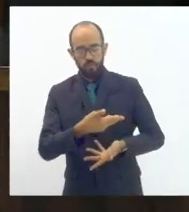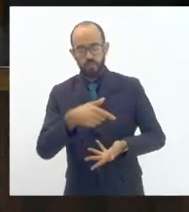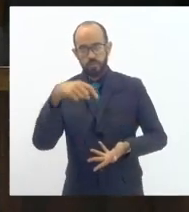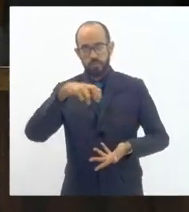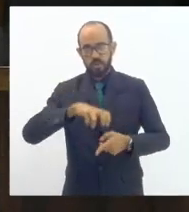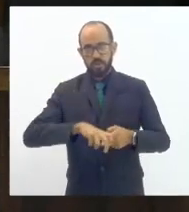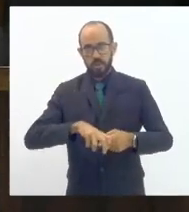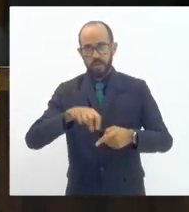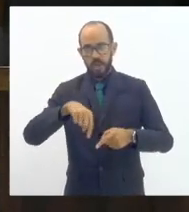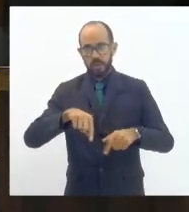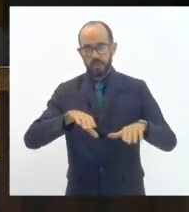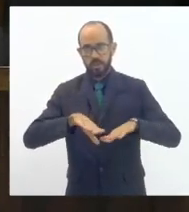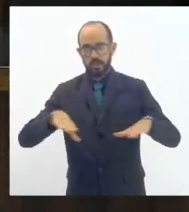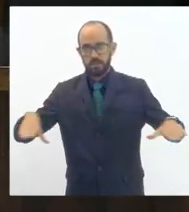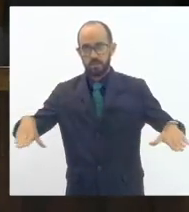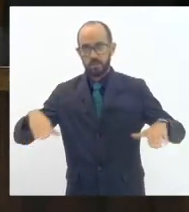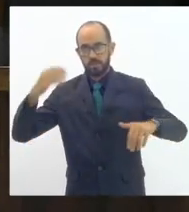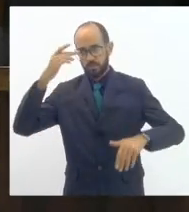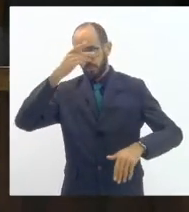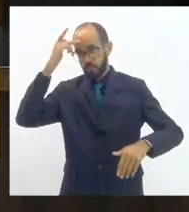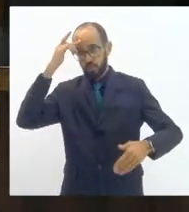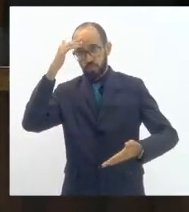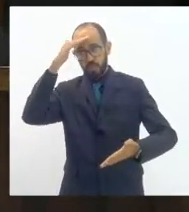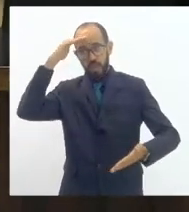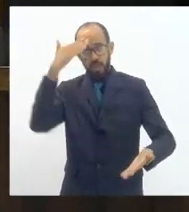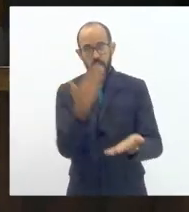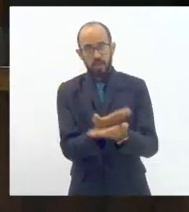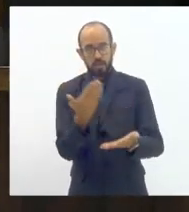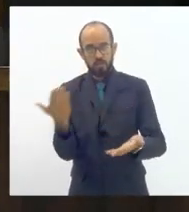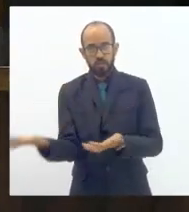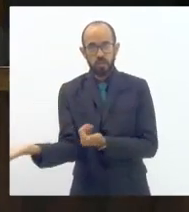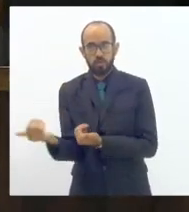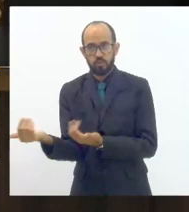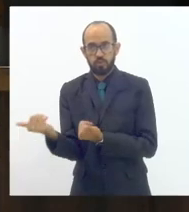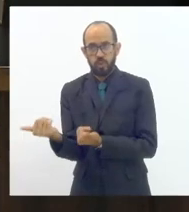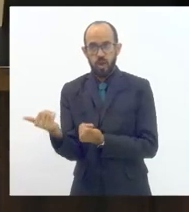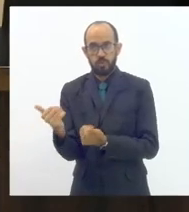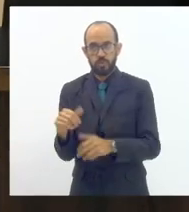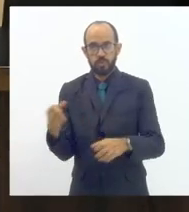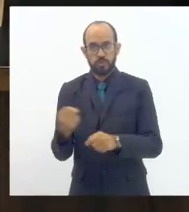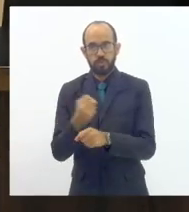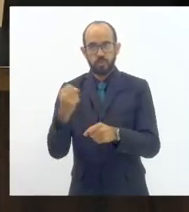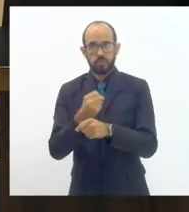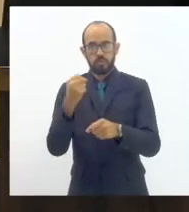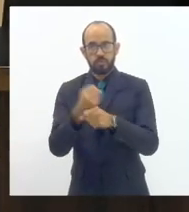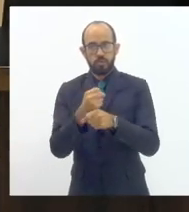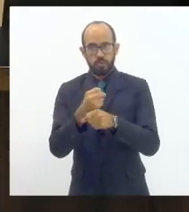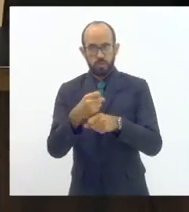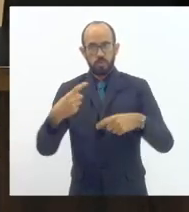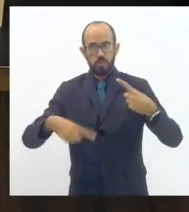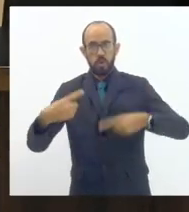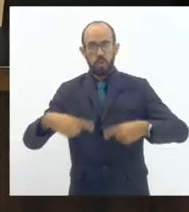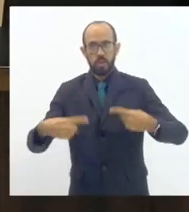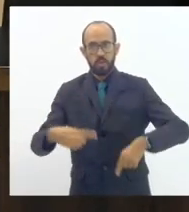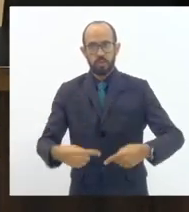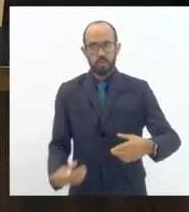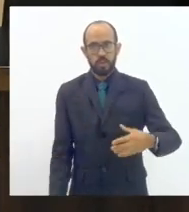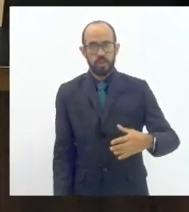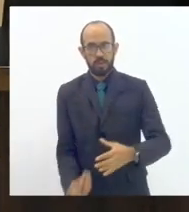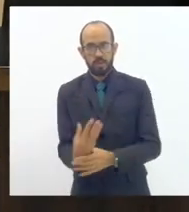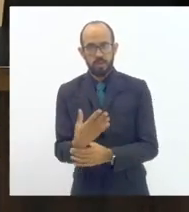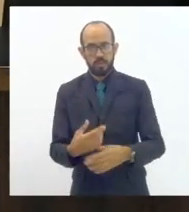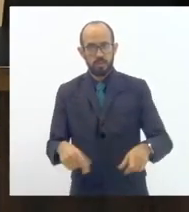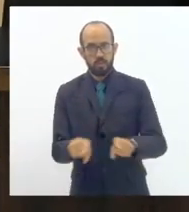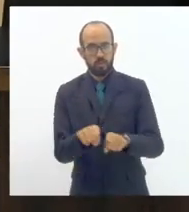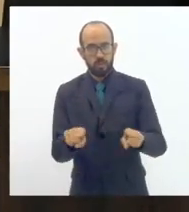compor pessoas que acreditam na juventude construindo política e acreditam na produção, né, sob as mãos